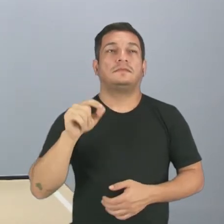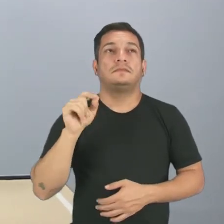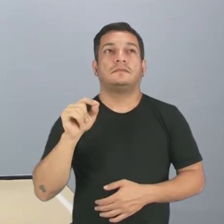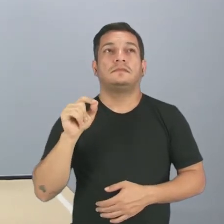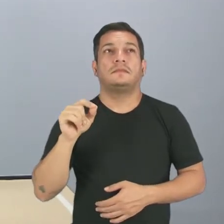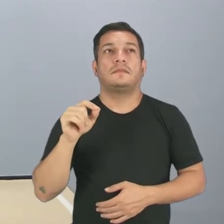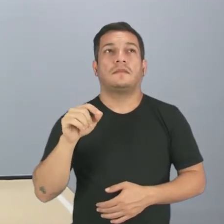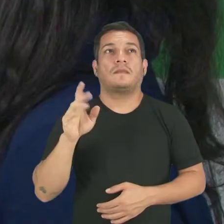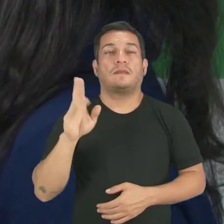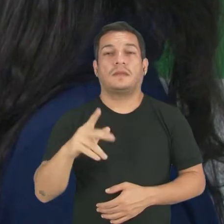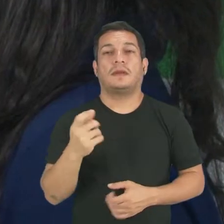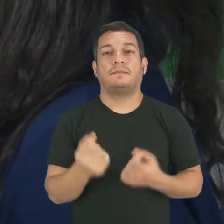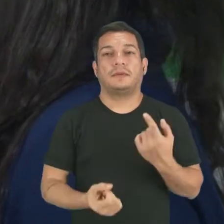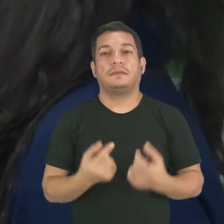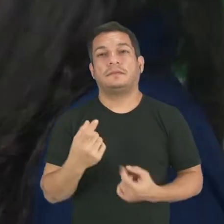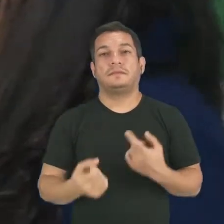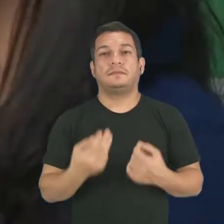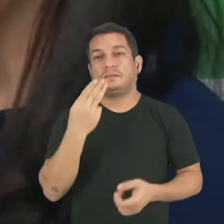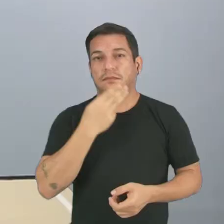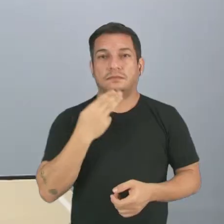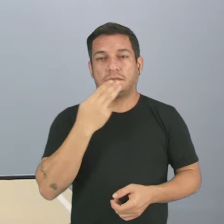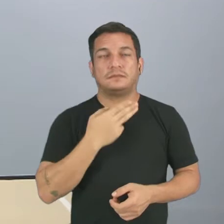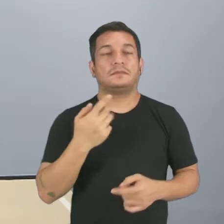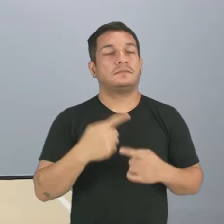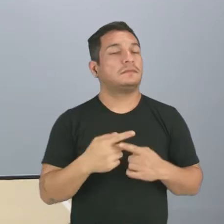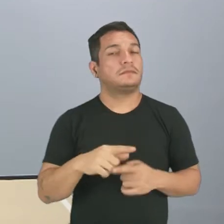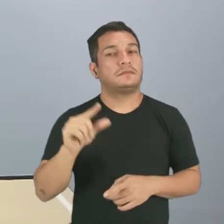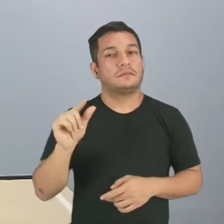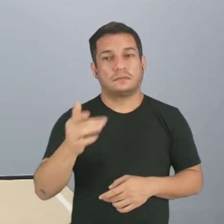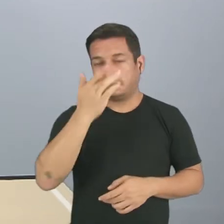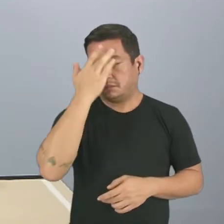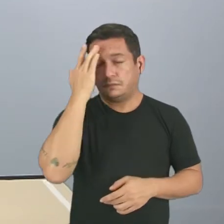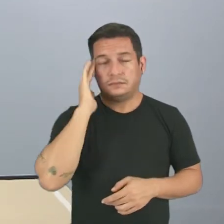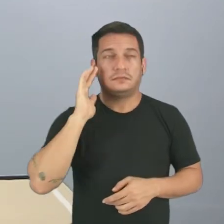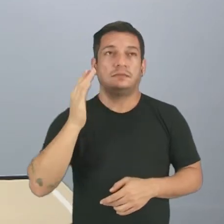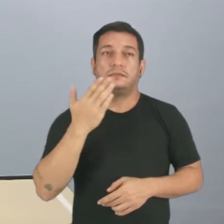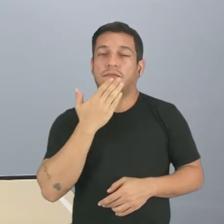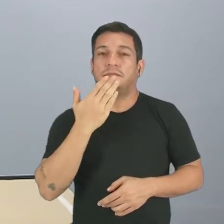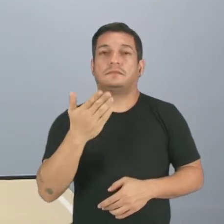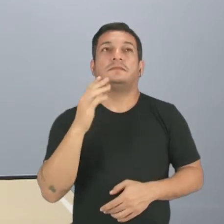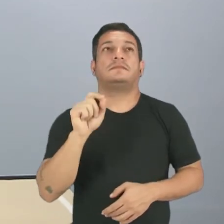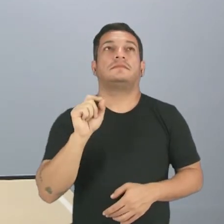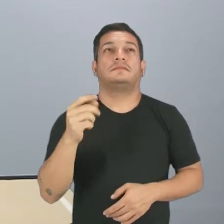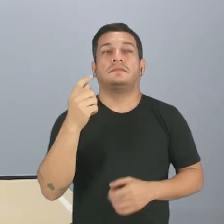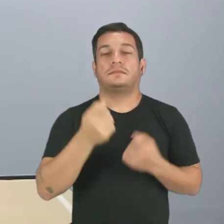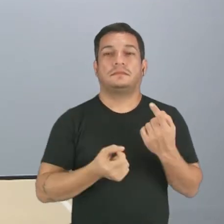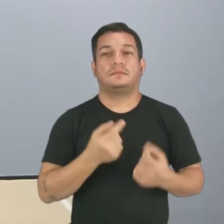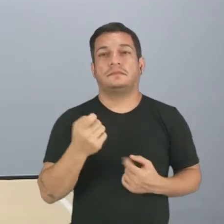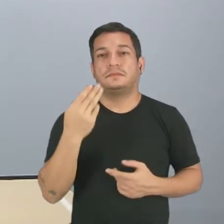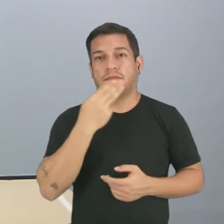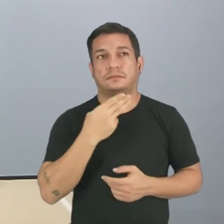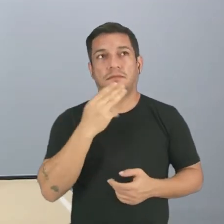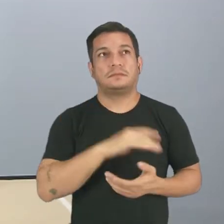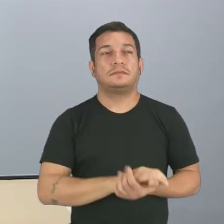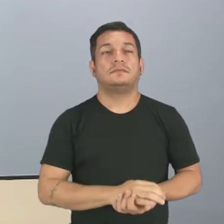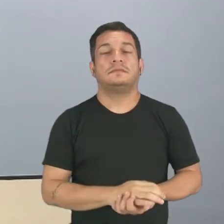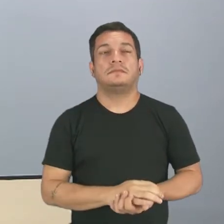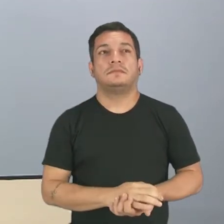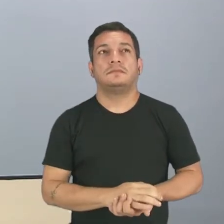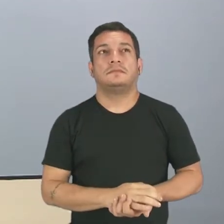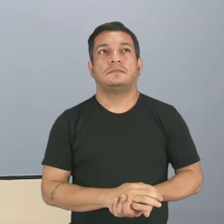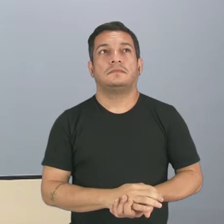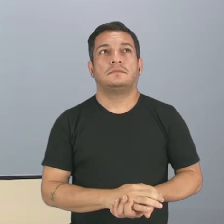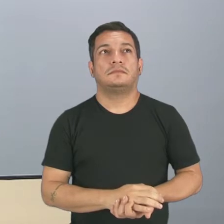é a torre da pipoca doce, porque menos pessoas preferiram a pipoca doce. Então,